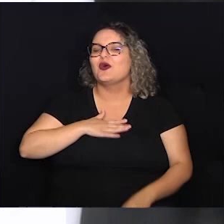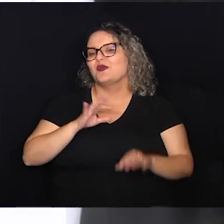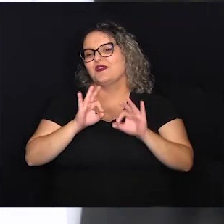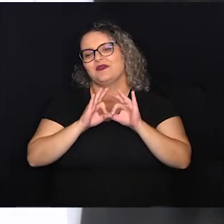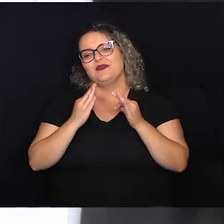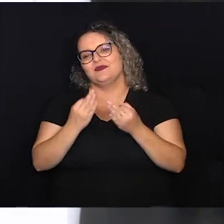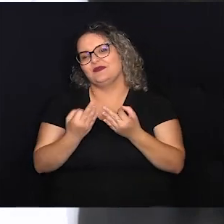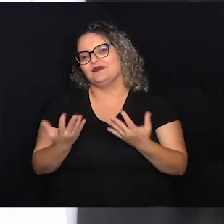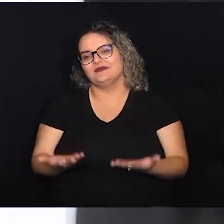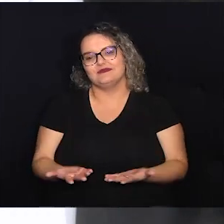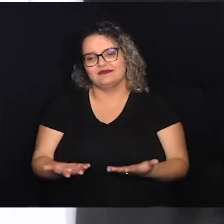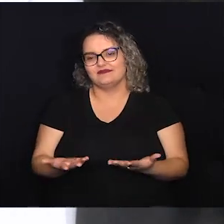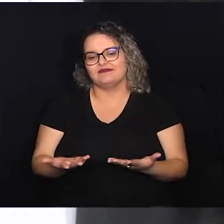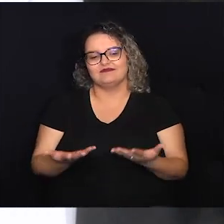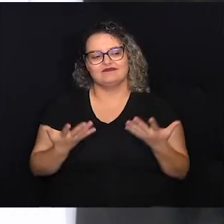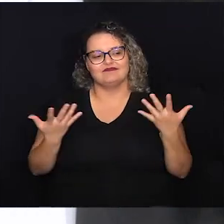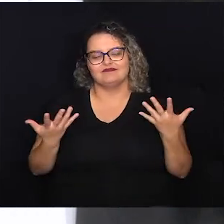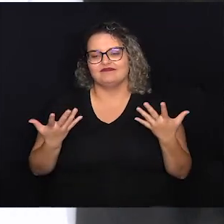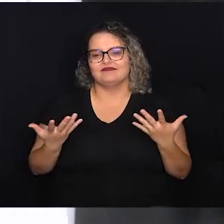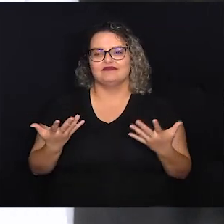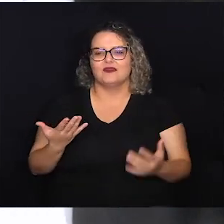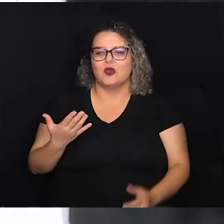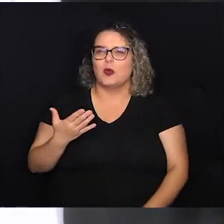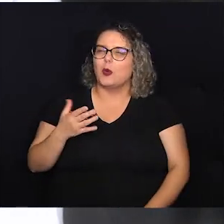tenho. É. A minha família é muito